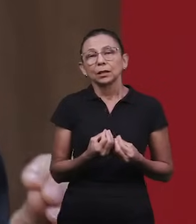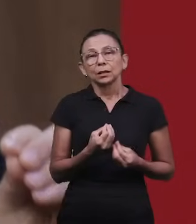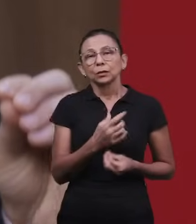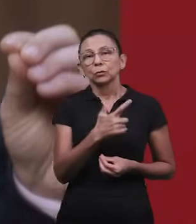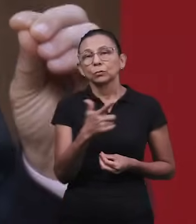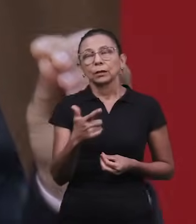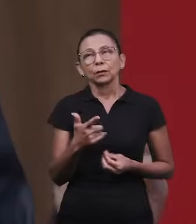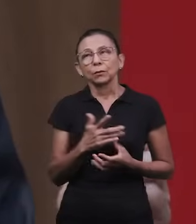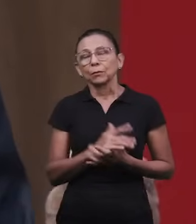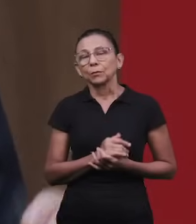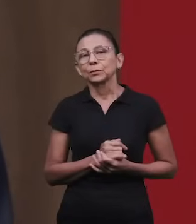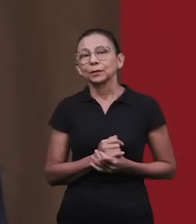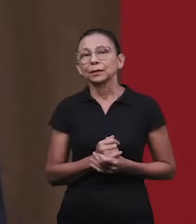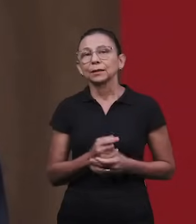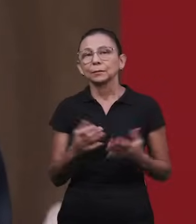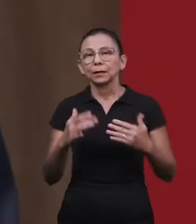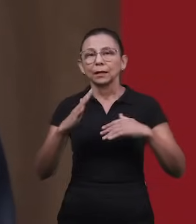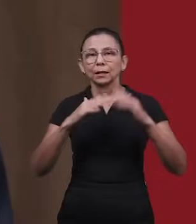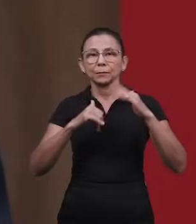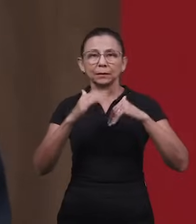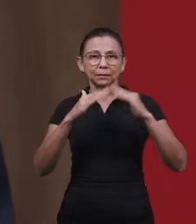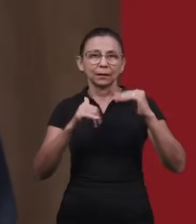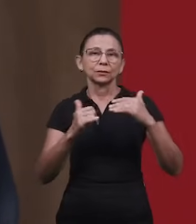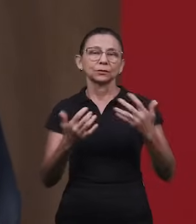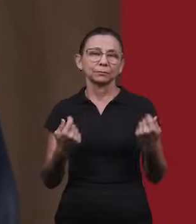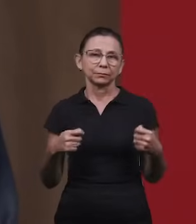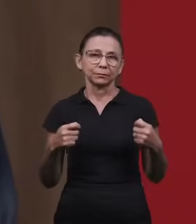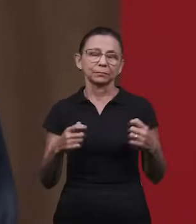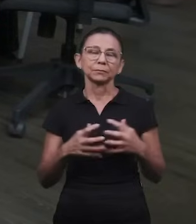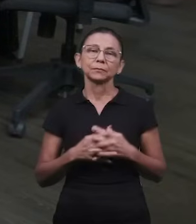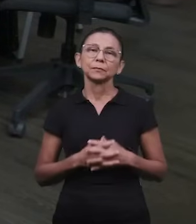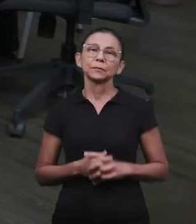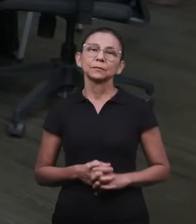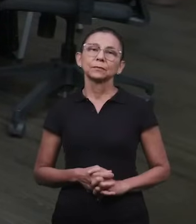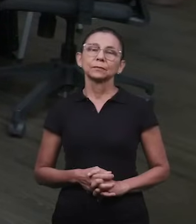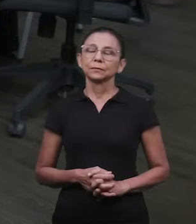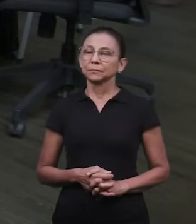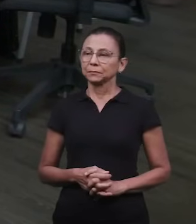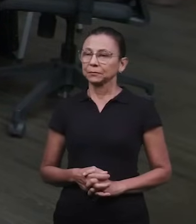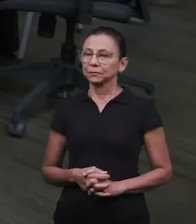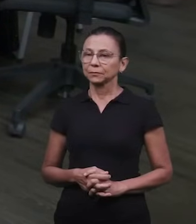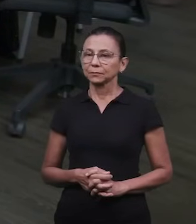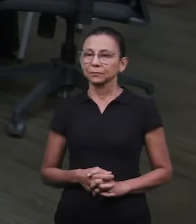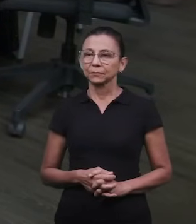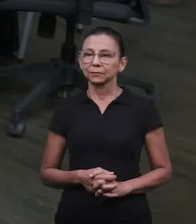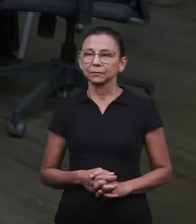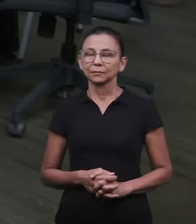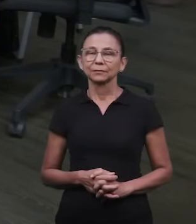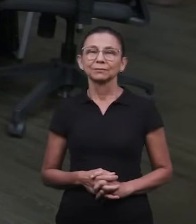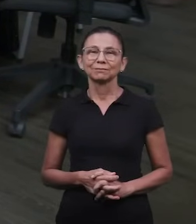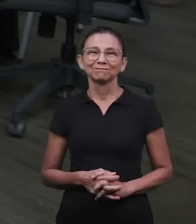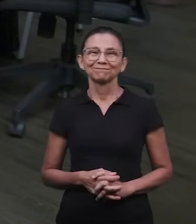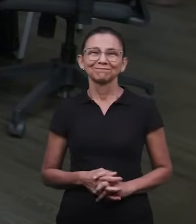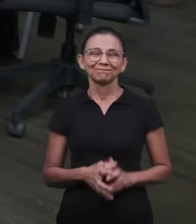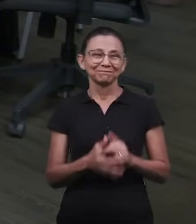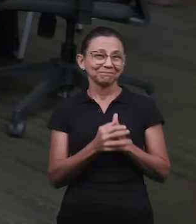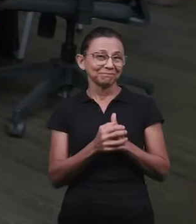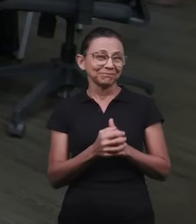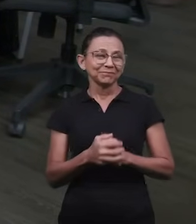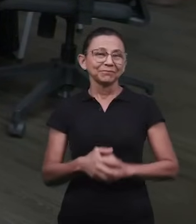mas é habilidade para poder tratar do assunto. Amém? Respondido? Amém,